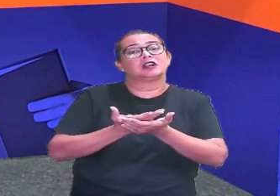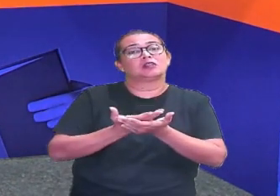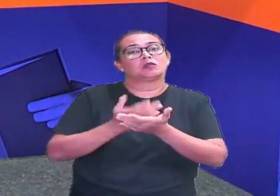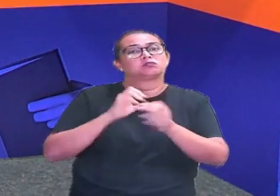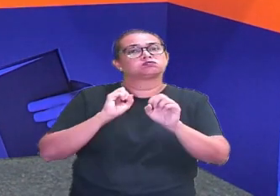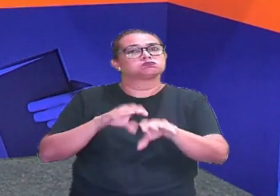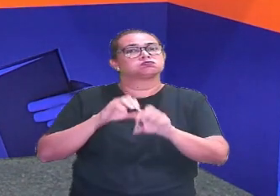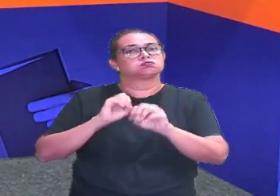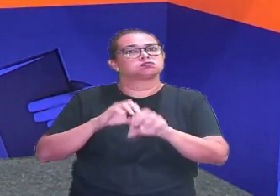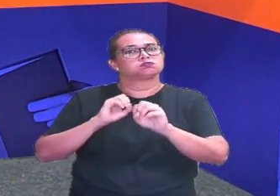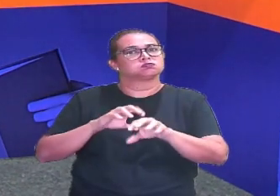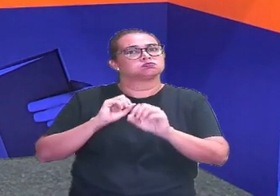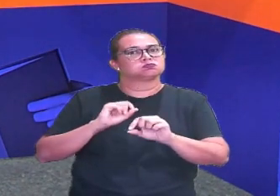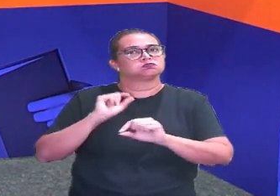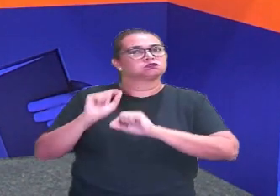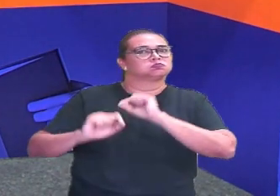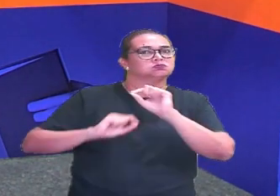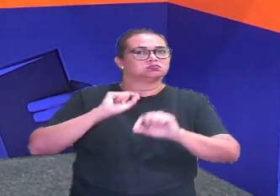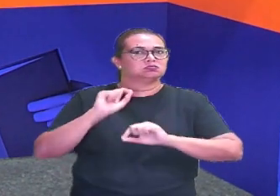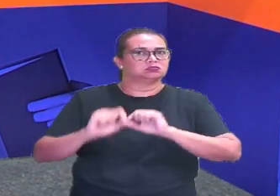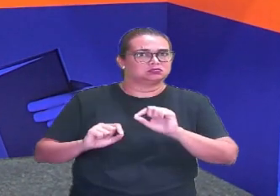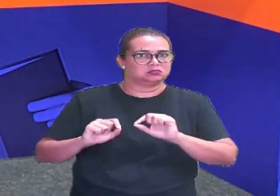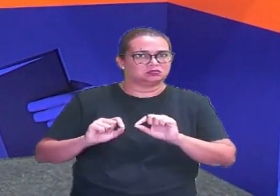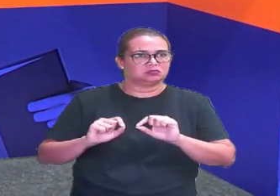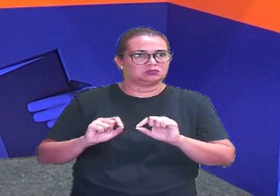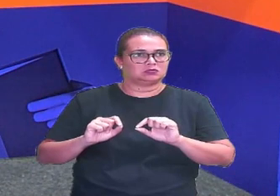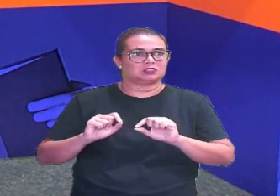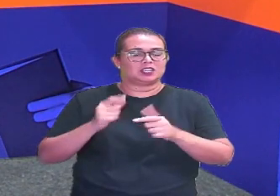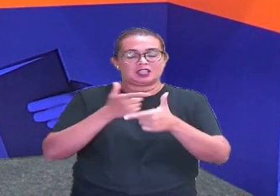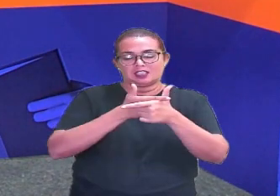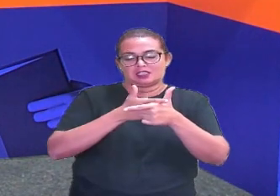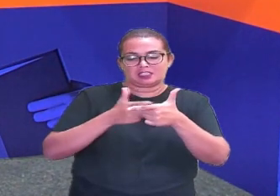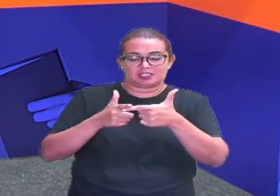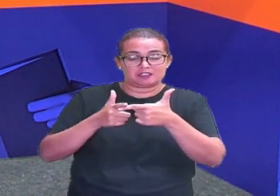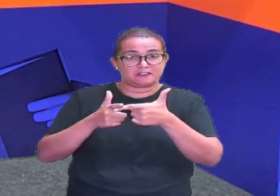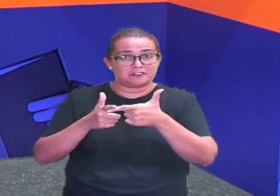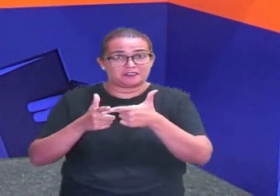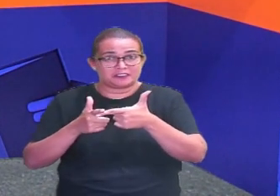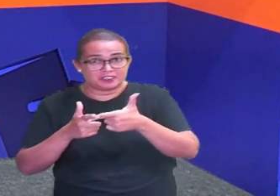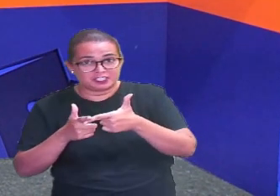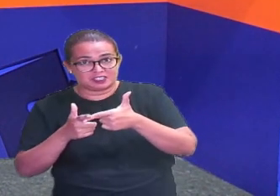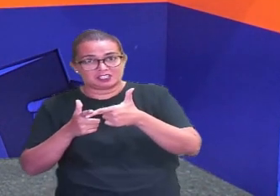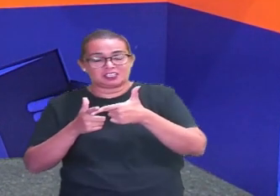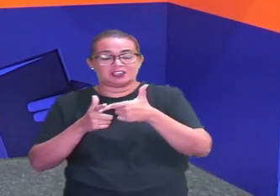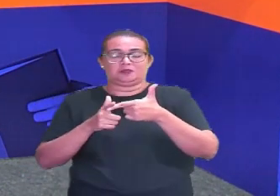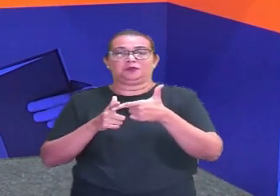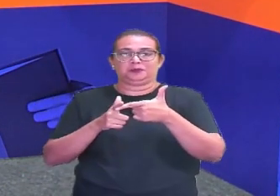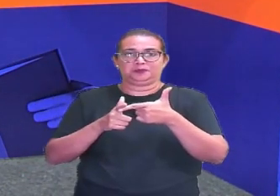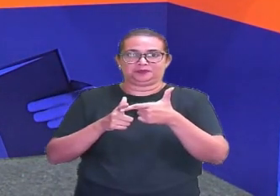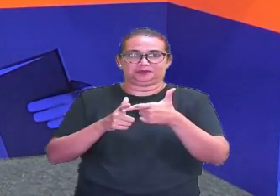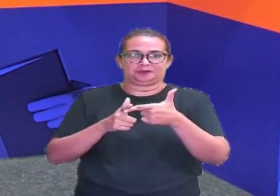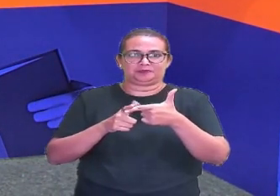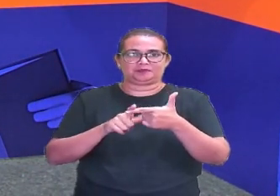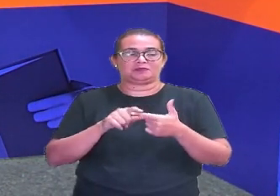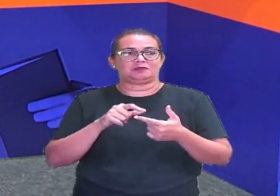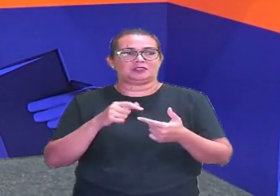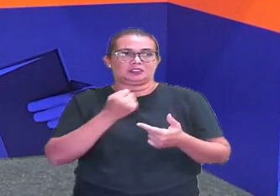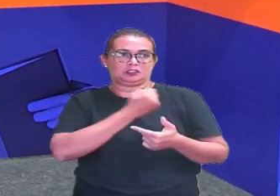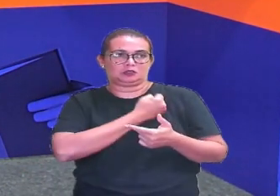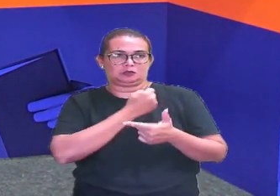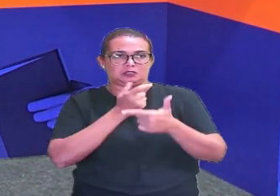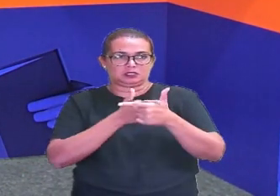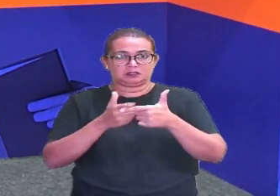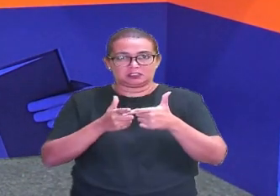sobre noções de divisores através de resolução de problemas, mas agora será com